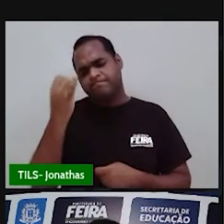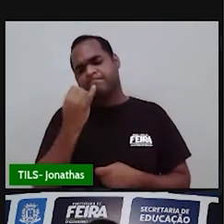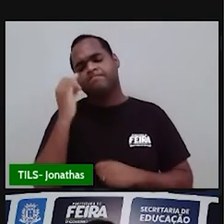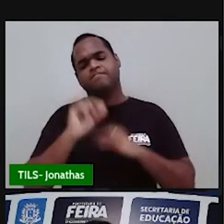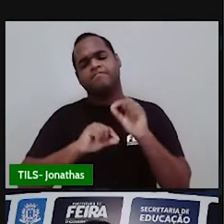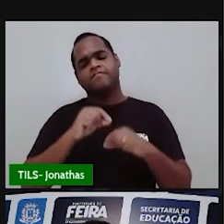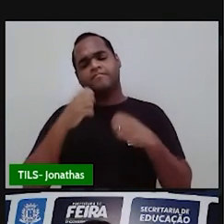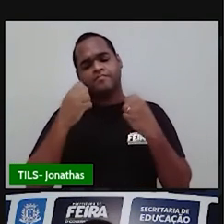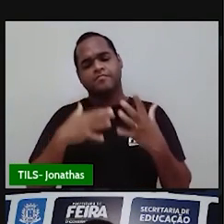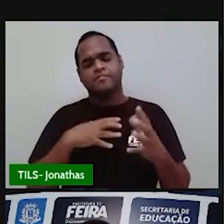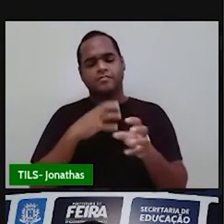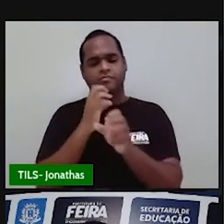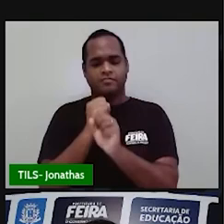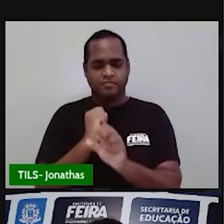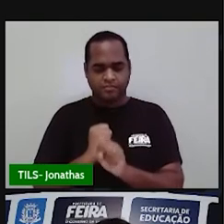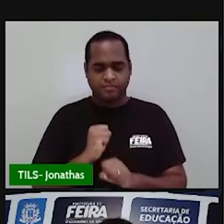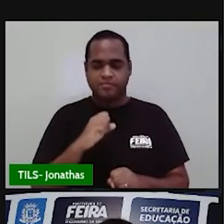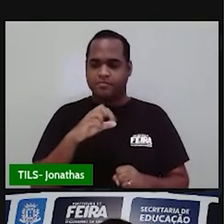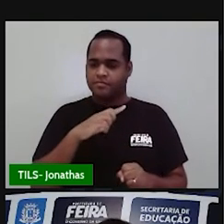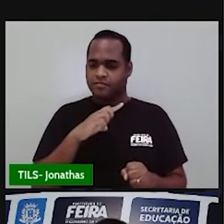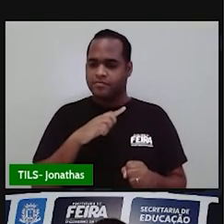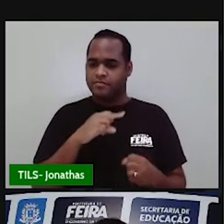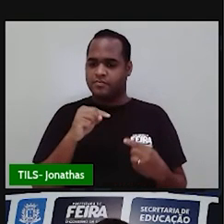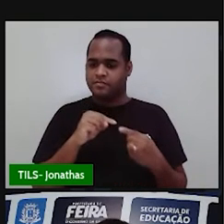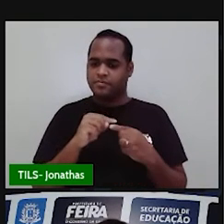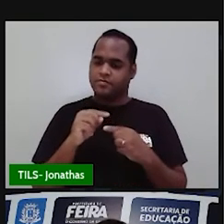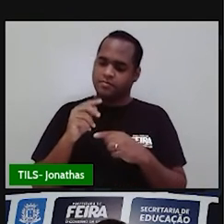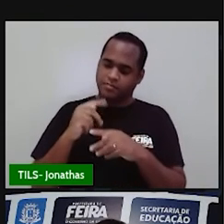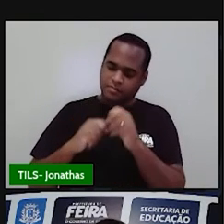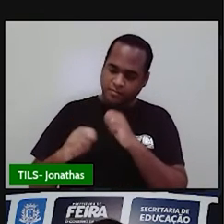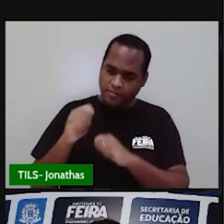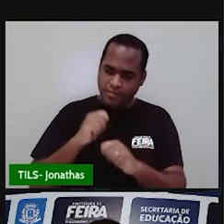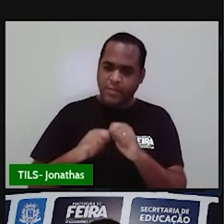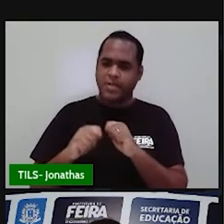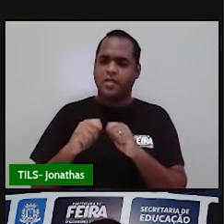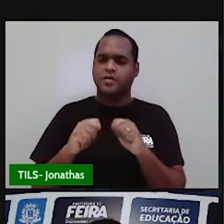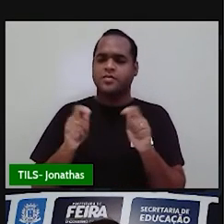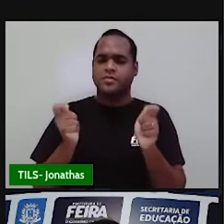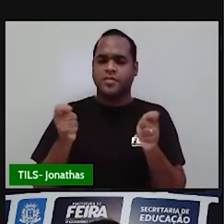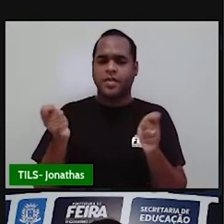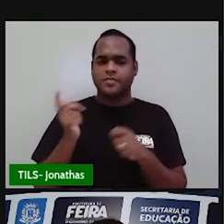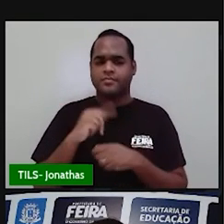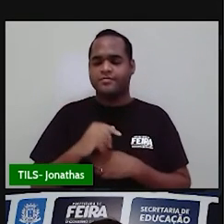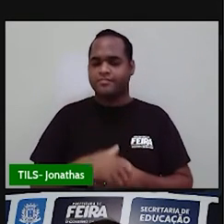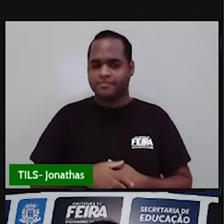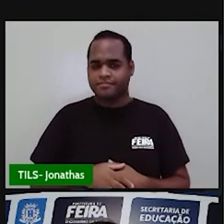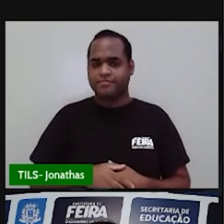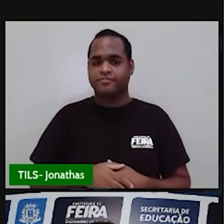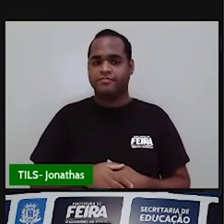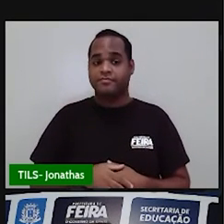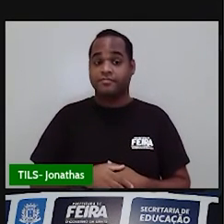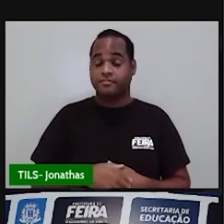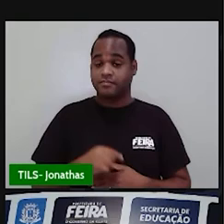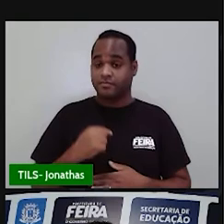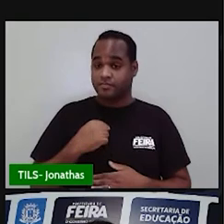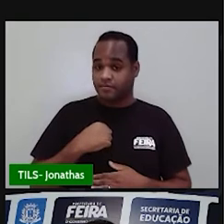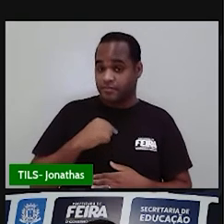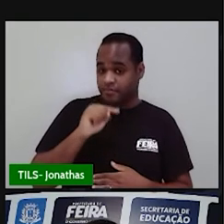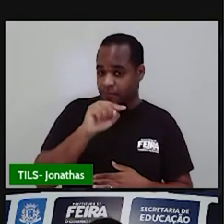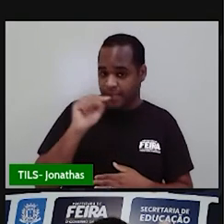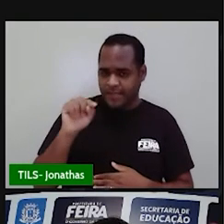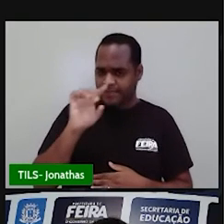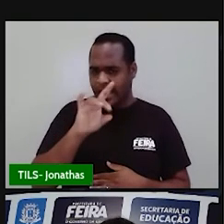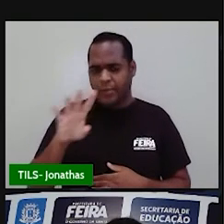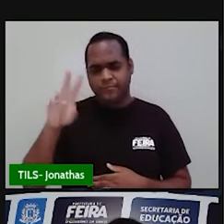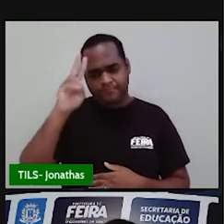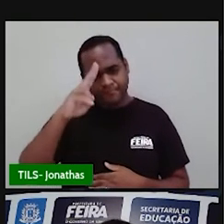que a gente calcula esse consumo de energia elétrica. Por que que eu falo lembrar? Porque esse consumo já